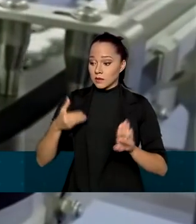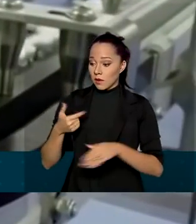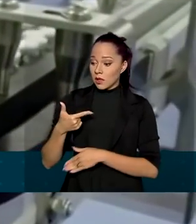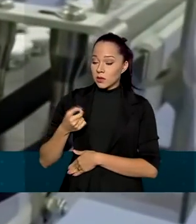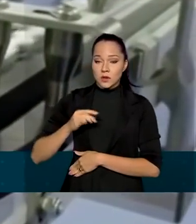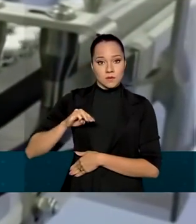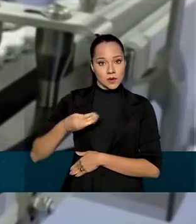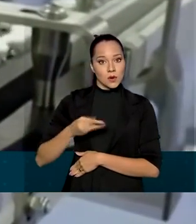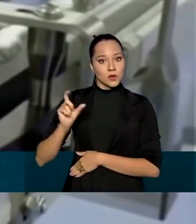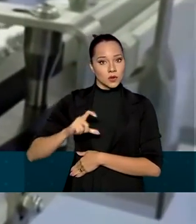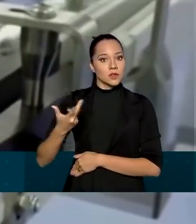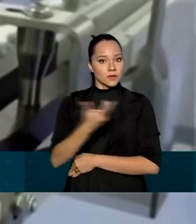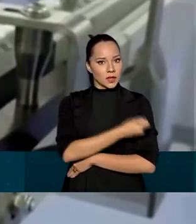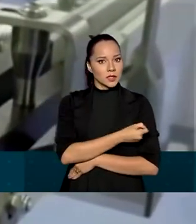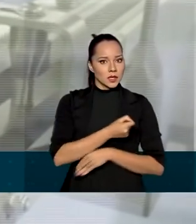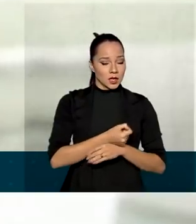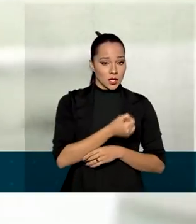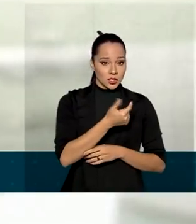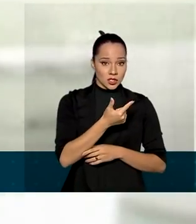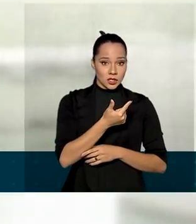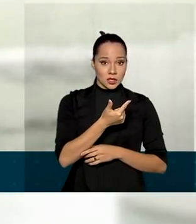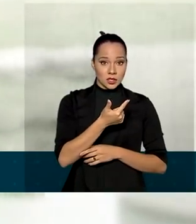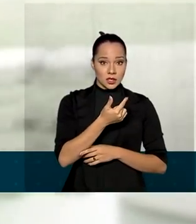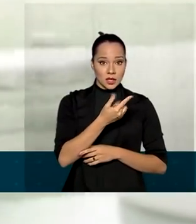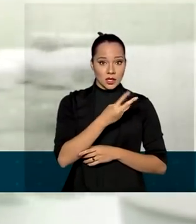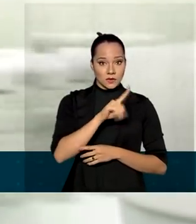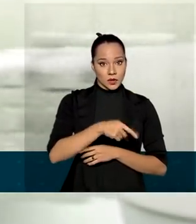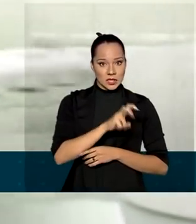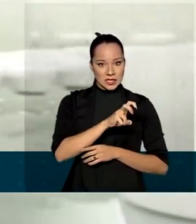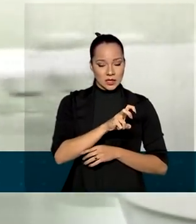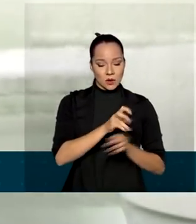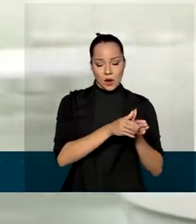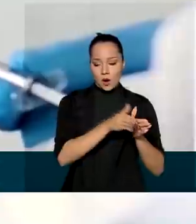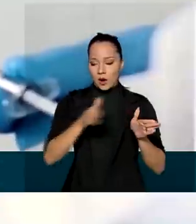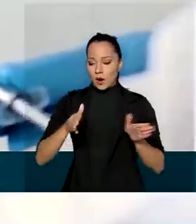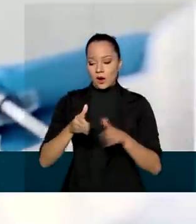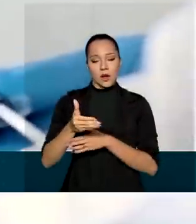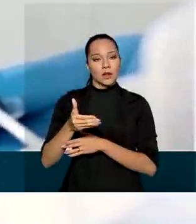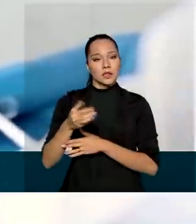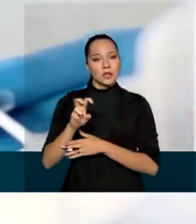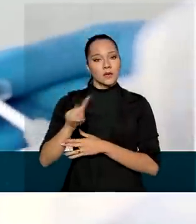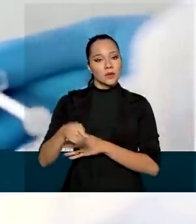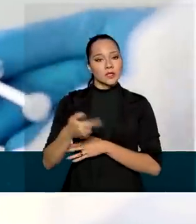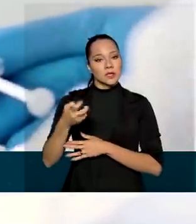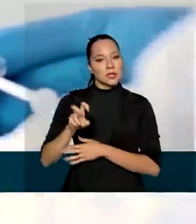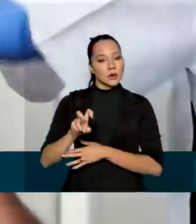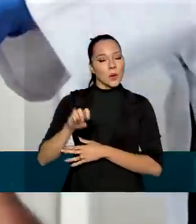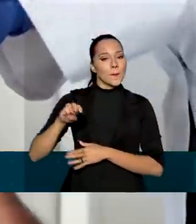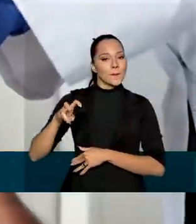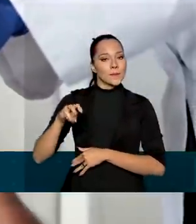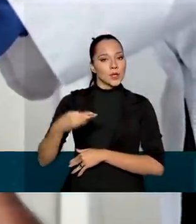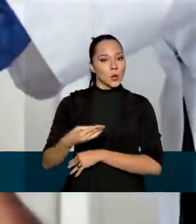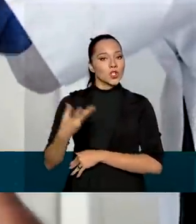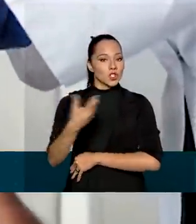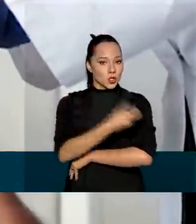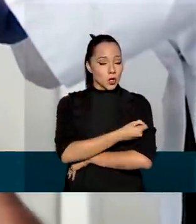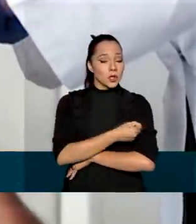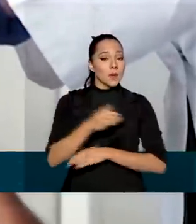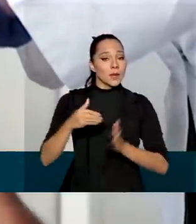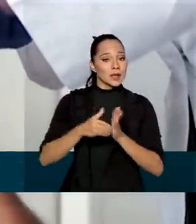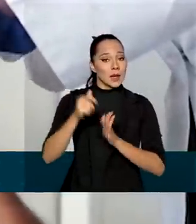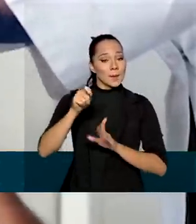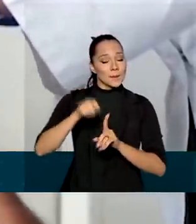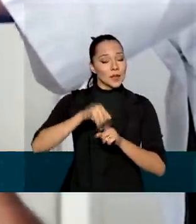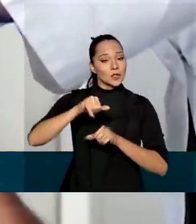milhões de doses da vacina aumentando de 13,5 milhões para 15,5 milhões de doses para aplicação até Junho do